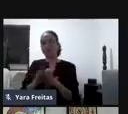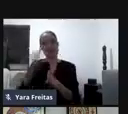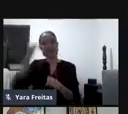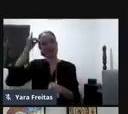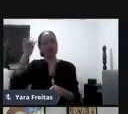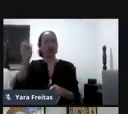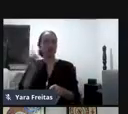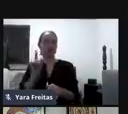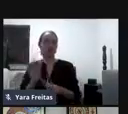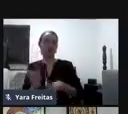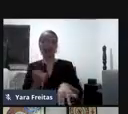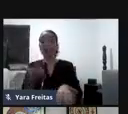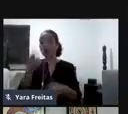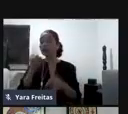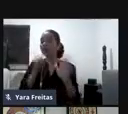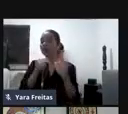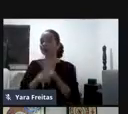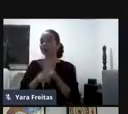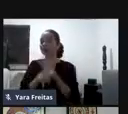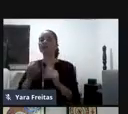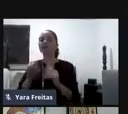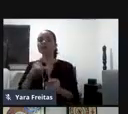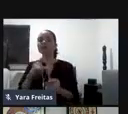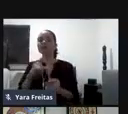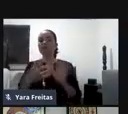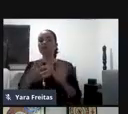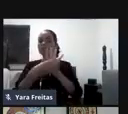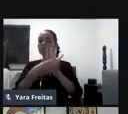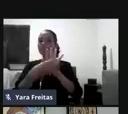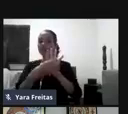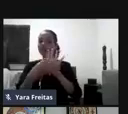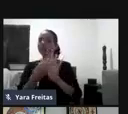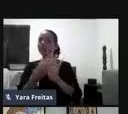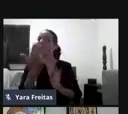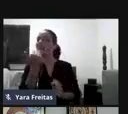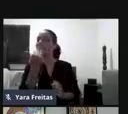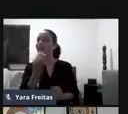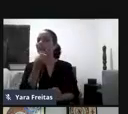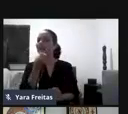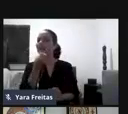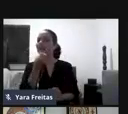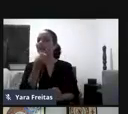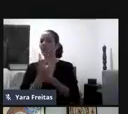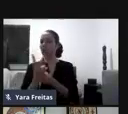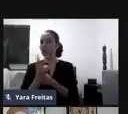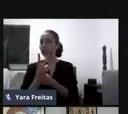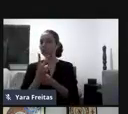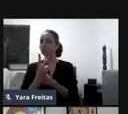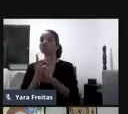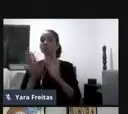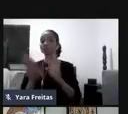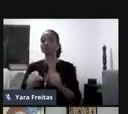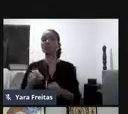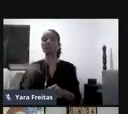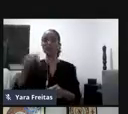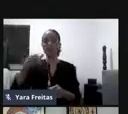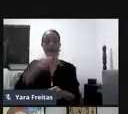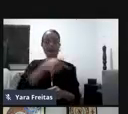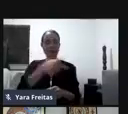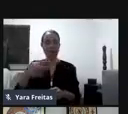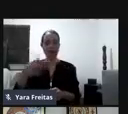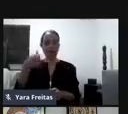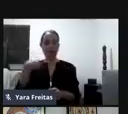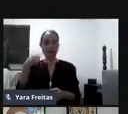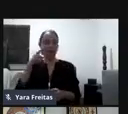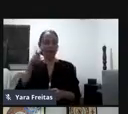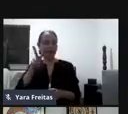A outra pergunta é se tem algum modelo de alimentação que é protetor. Tá, essa semana eu assisti uma aula